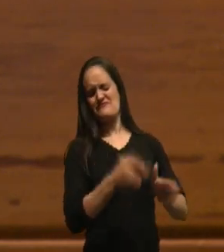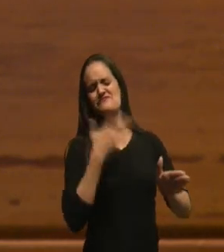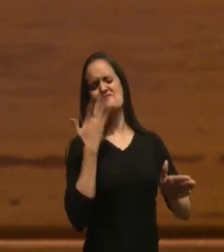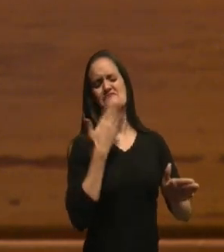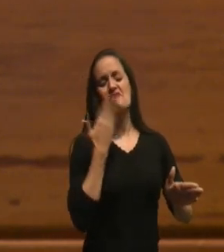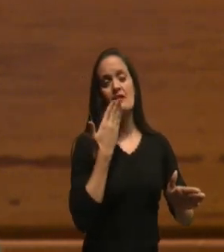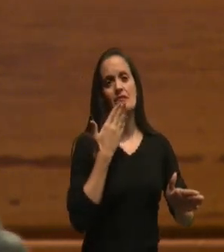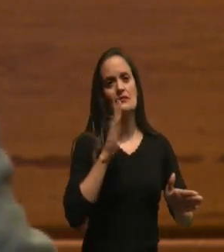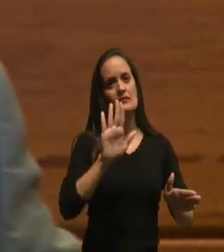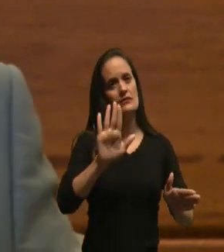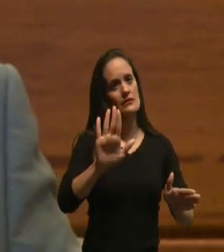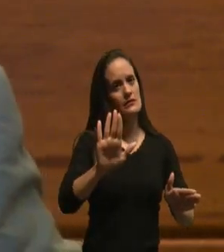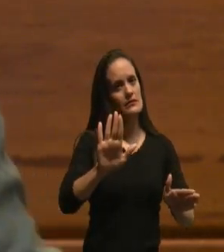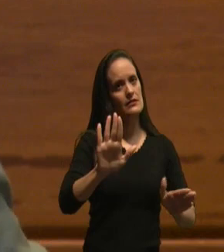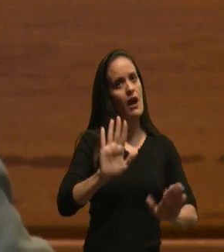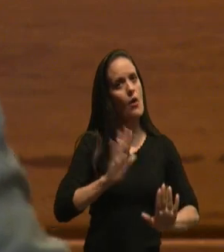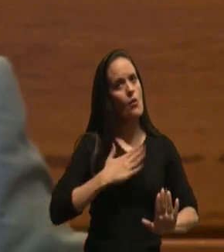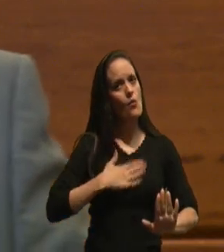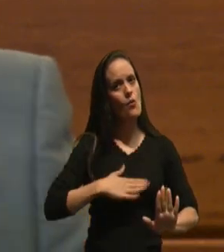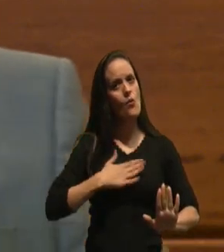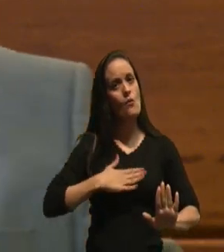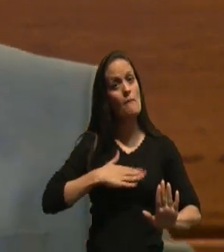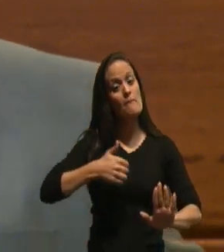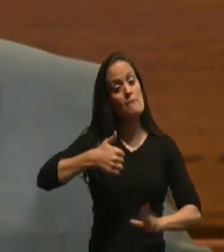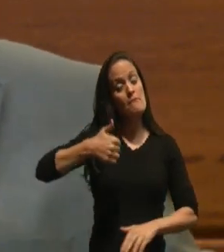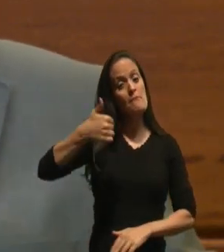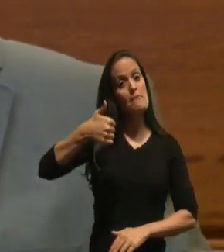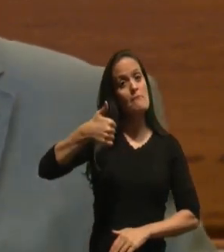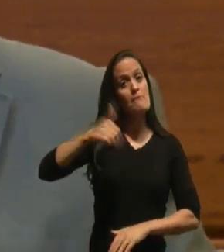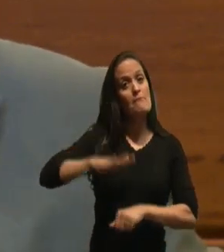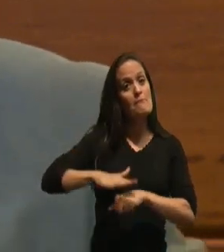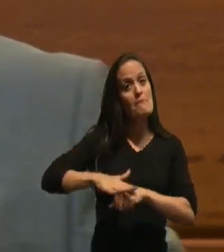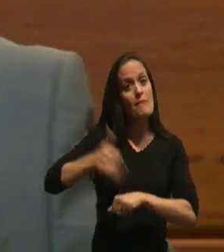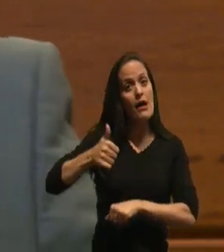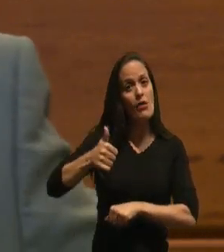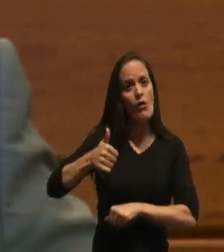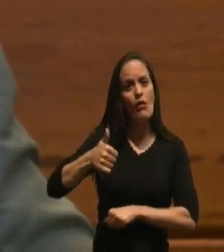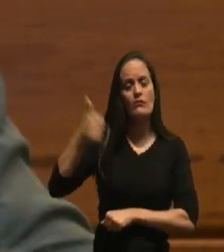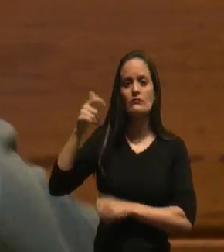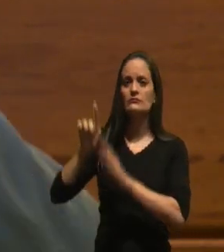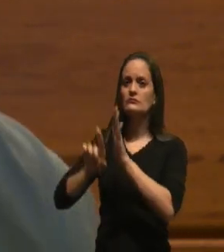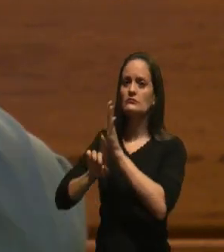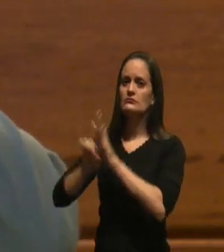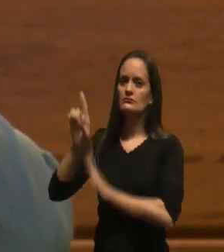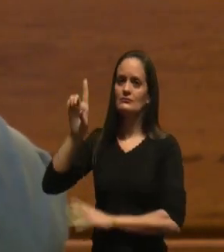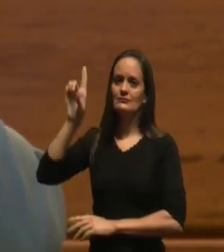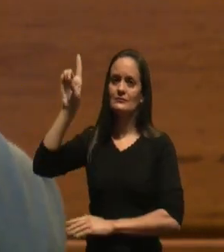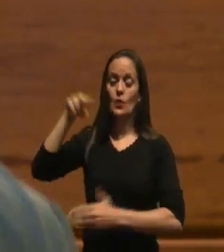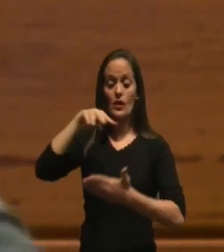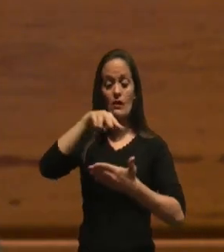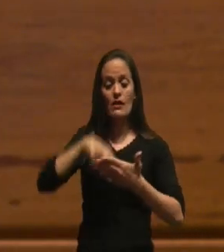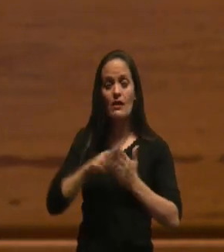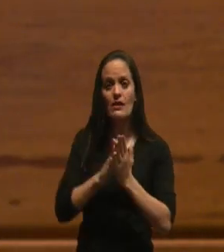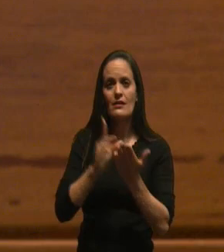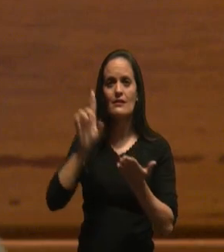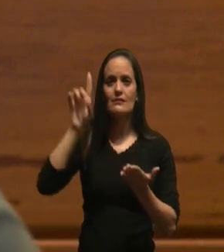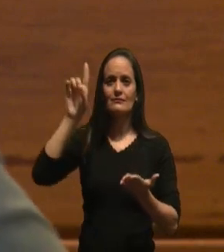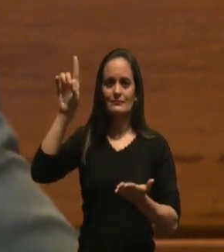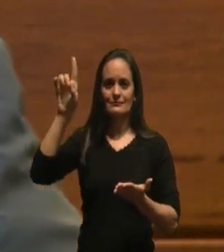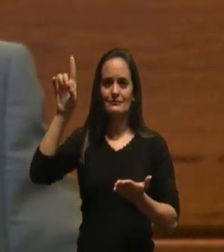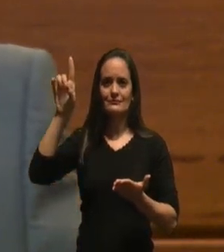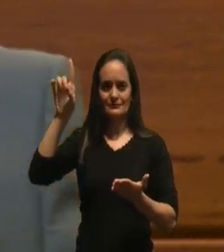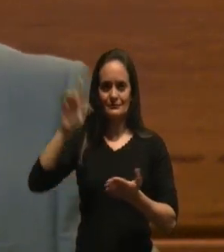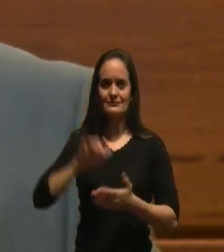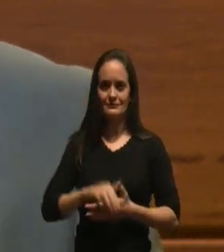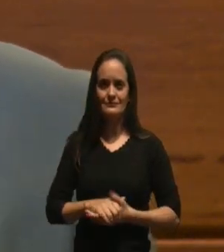Consulta primeiro a palavra do Senhor. Consulta a palavra do Senhor. E nós vamos aprender uma outra